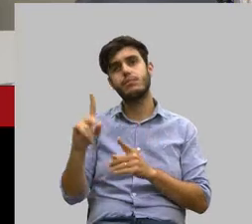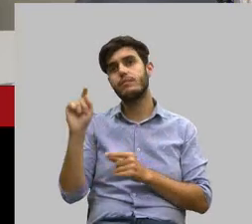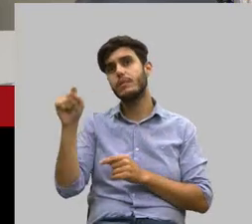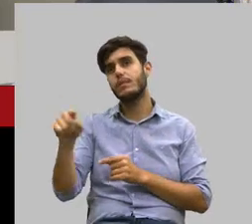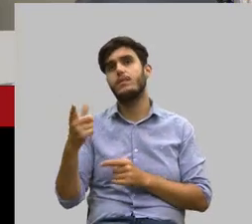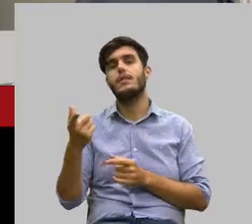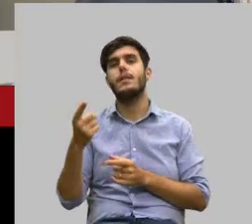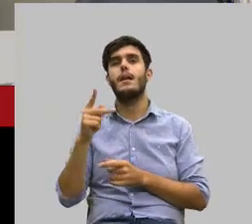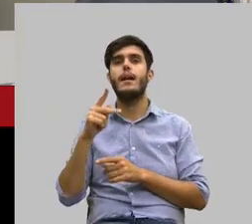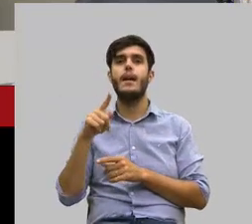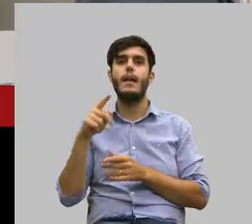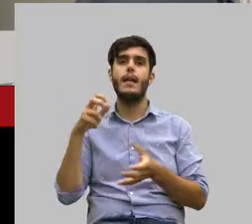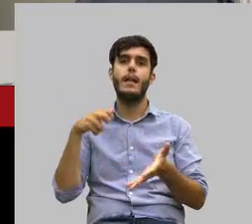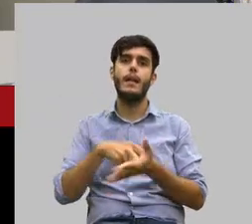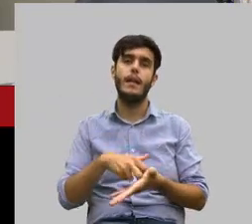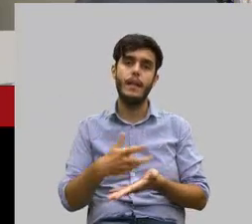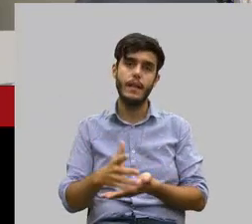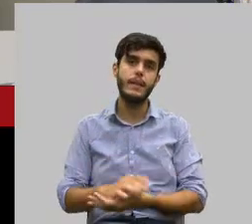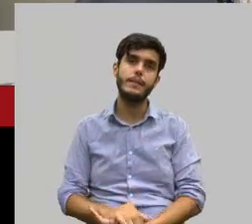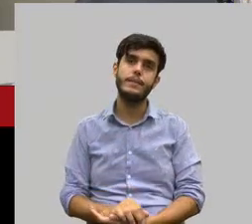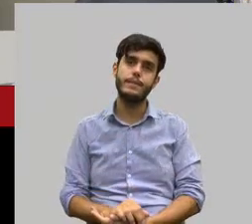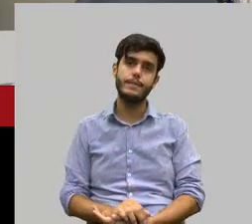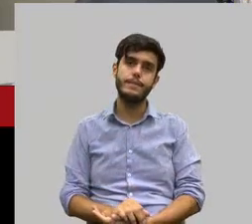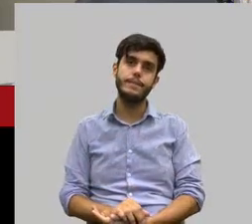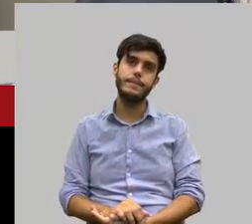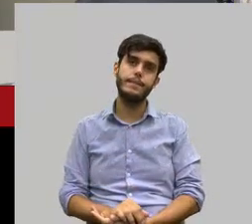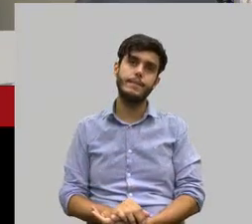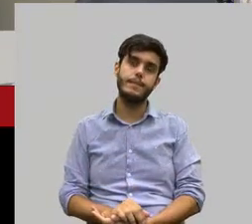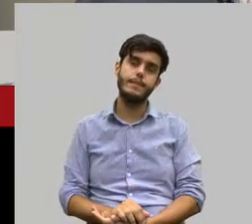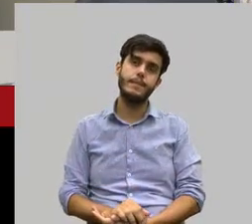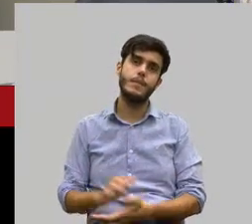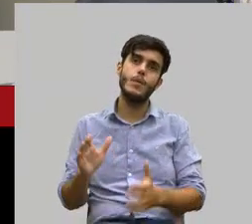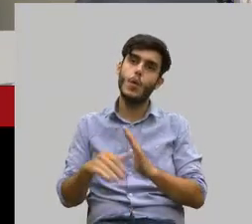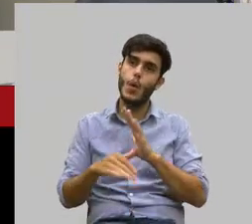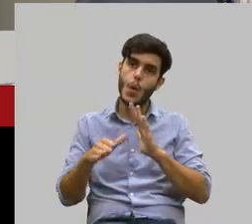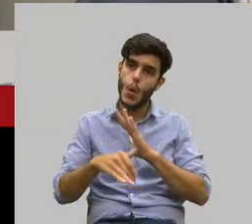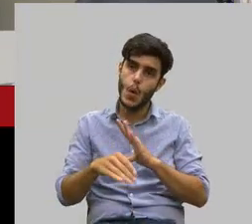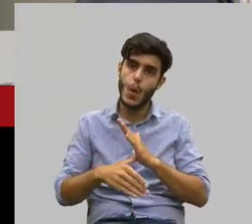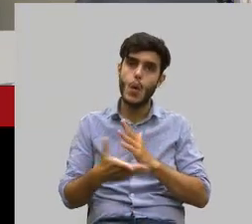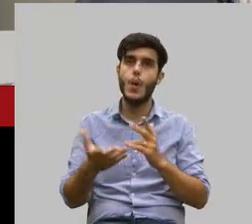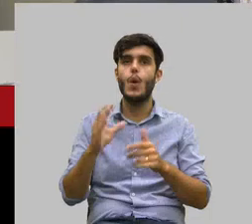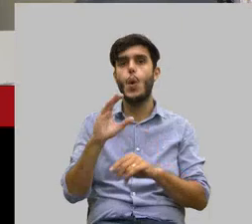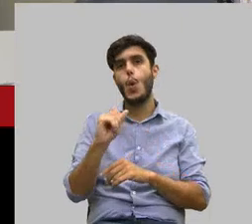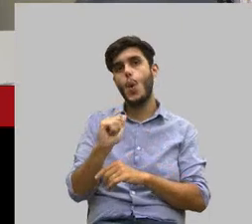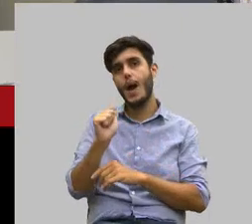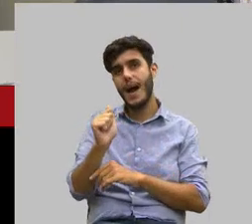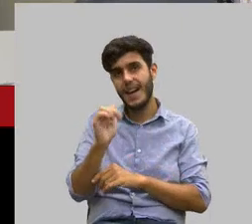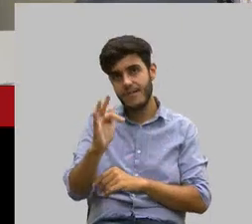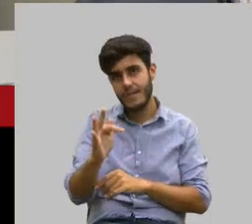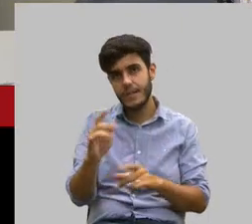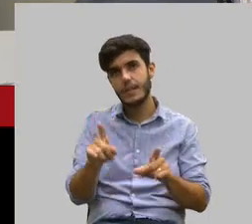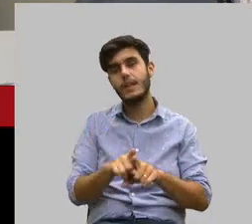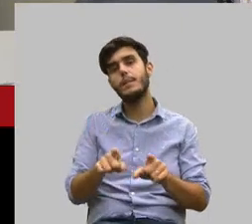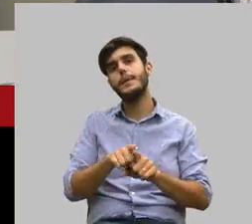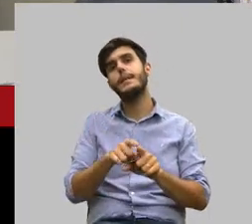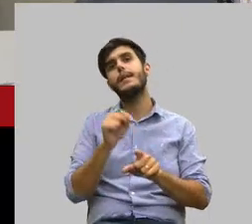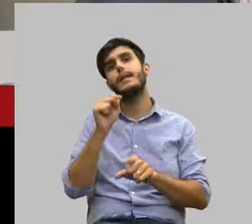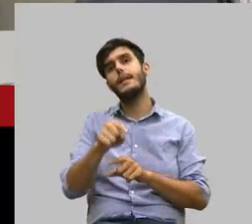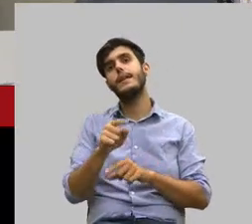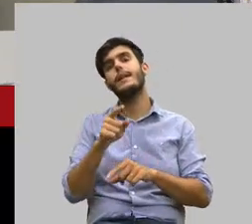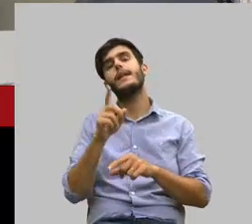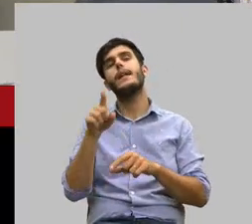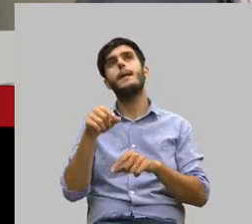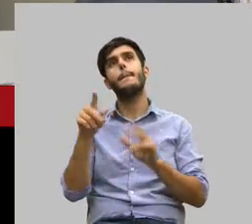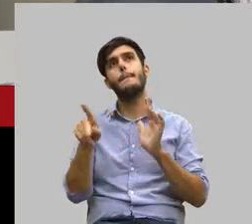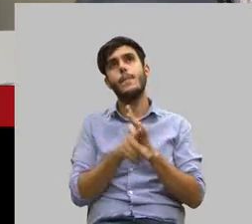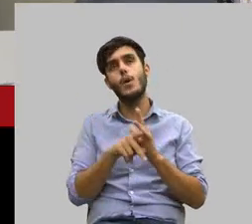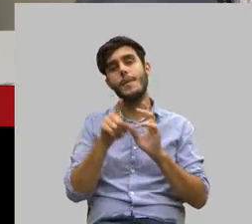de infração penal então a gente faz uma interlocução contínua com o coaf né Eh também né com o própria fazenda Estadual com a